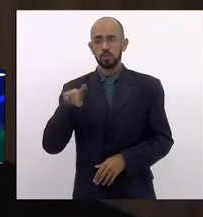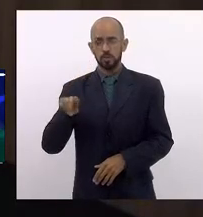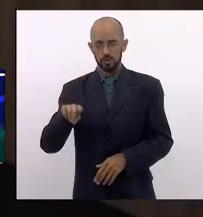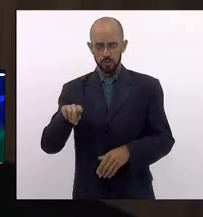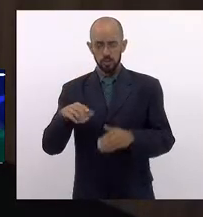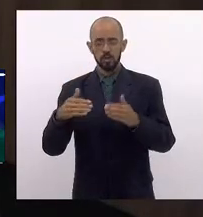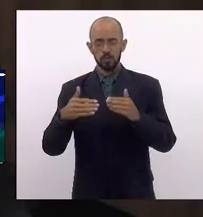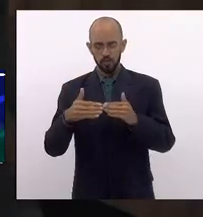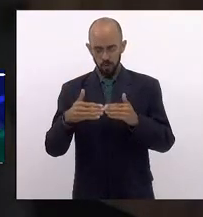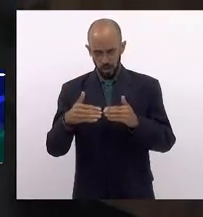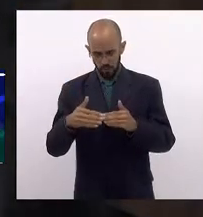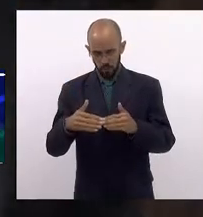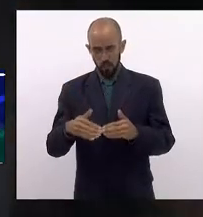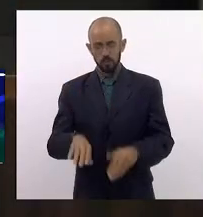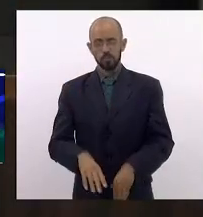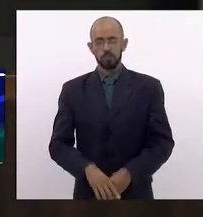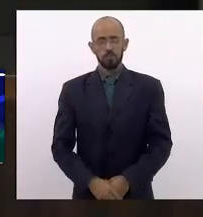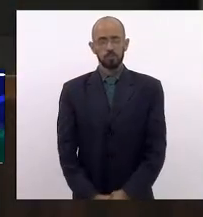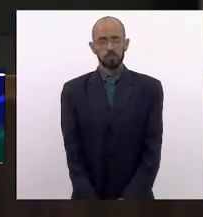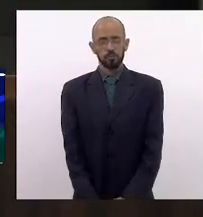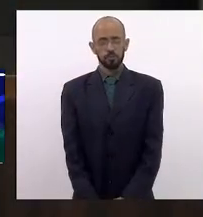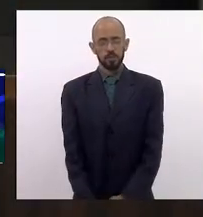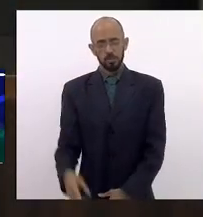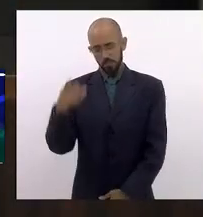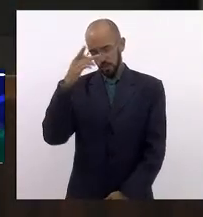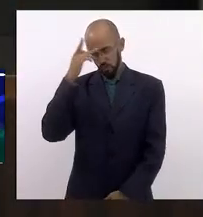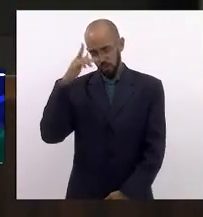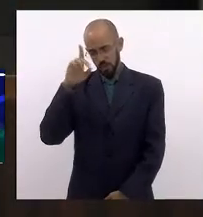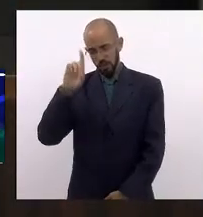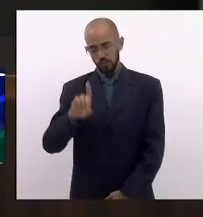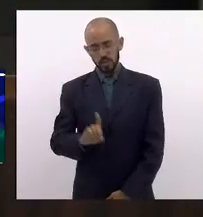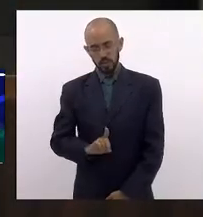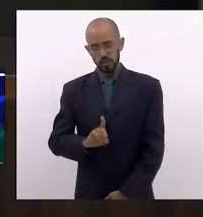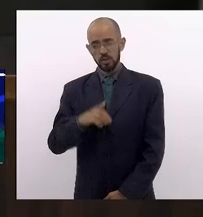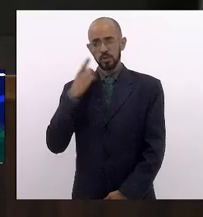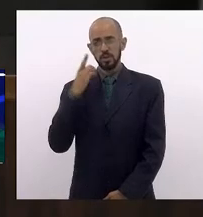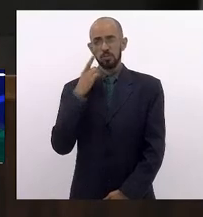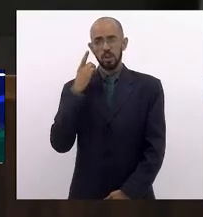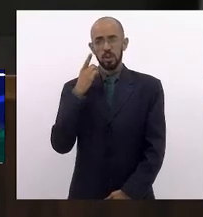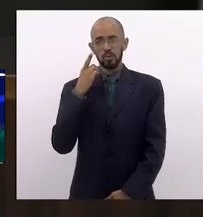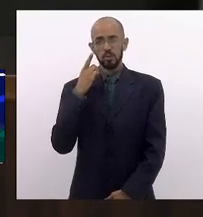parecer é favorável da pessoa com deficiência estado